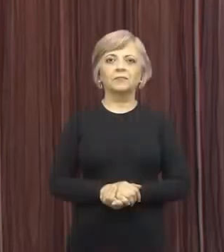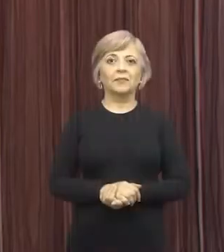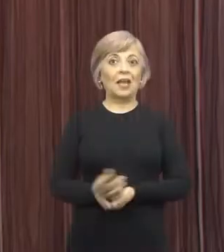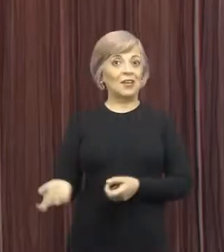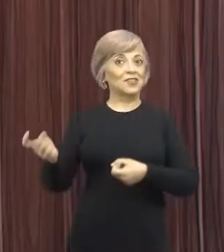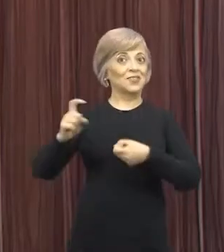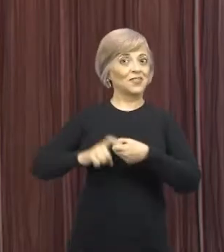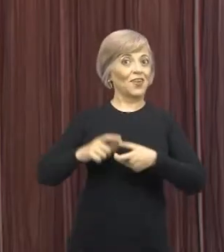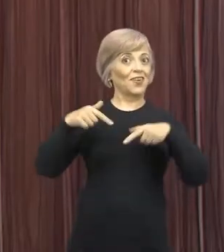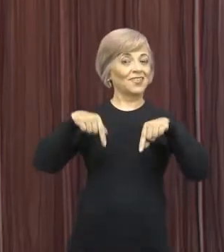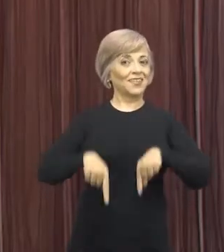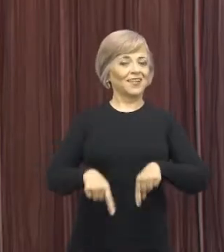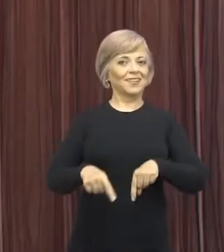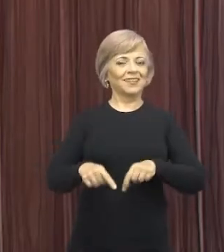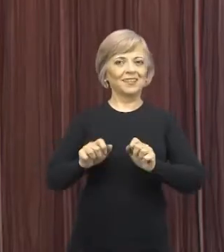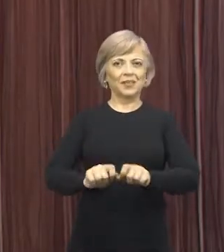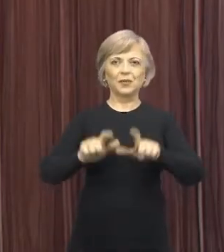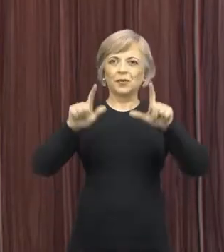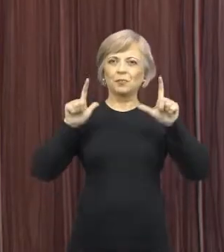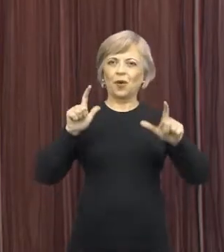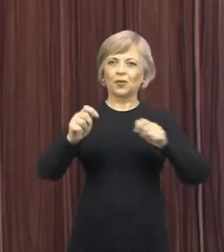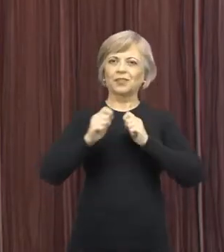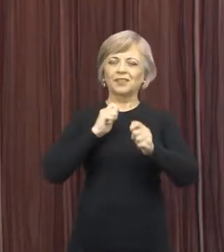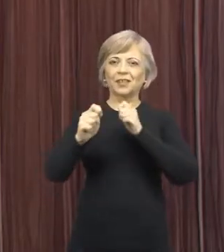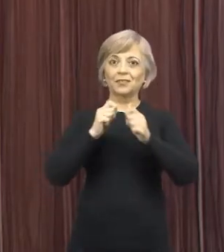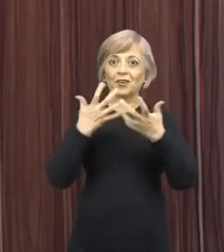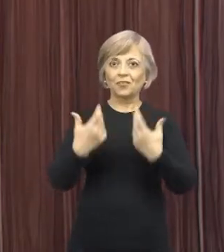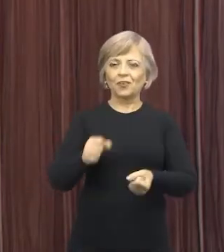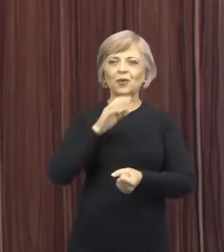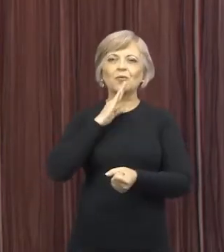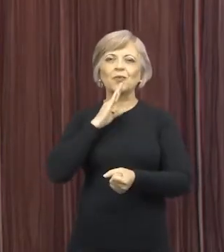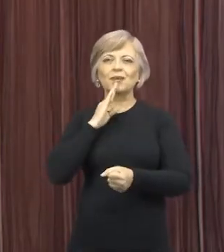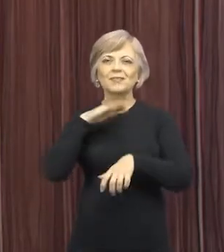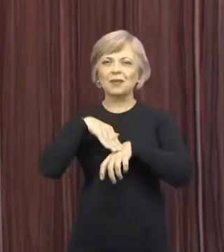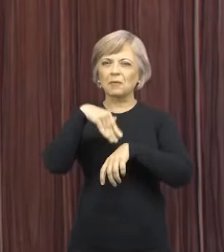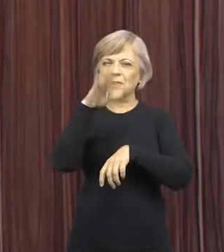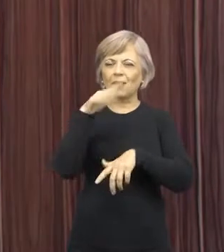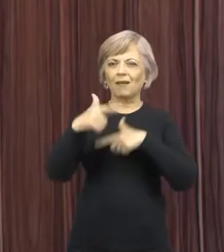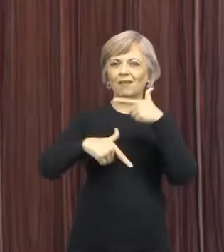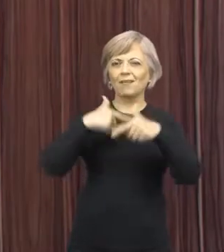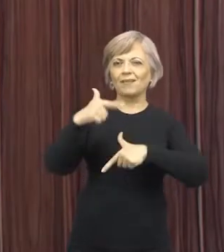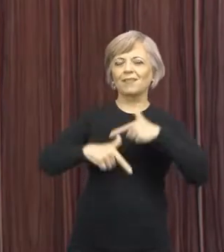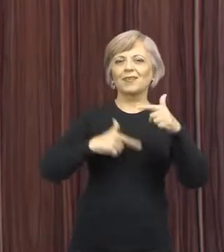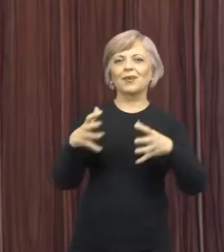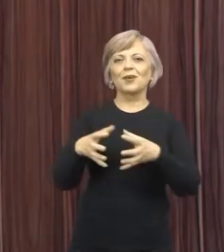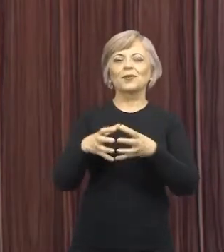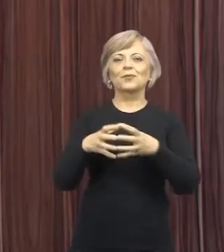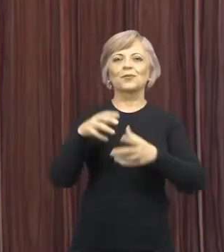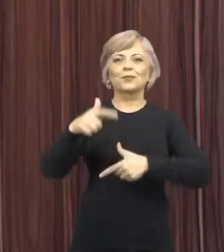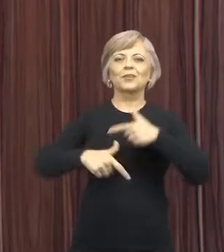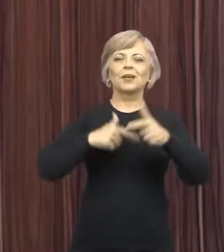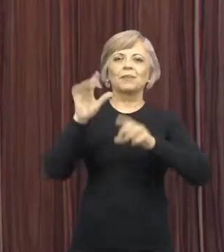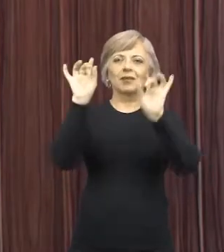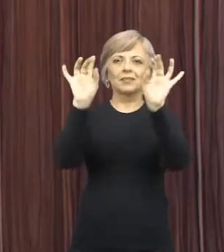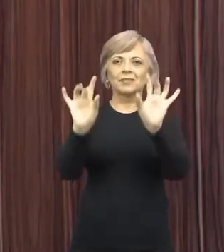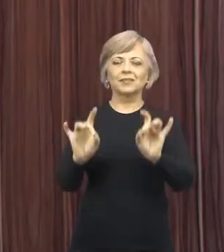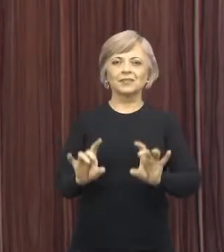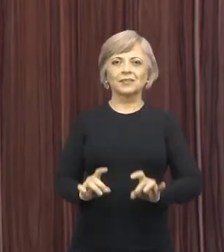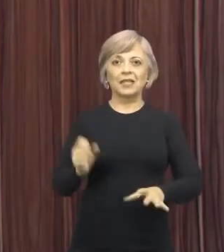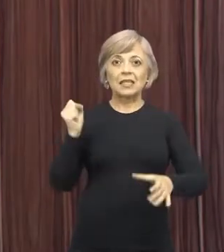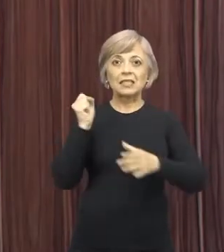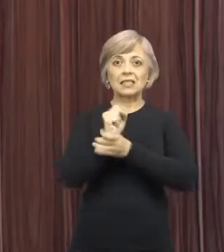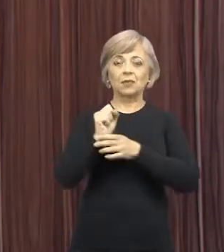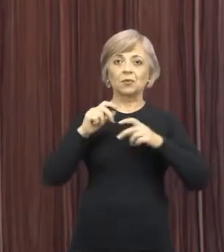Estamos de volta e hoje no nosso bloco de entrevistas nós vamos conhecer um pouco mais sobre o trabalho do Grupo de Atuação Especializada em